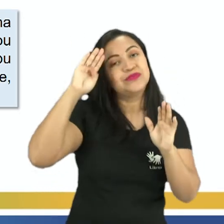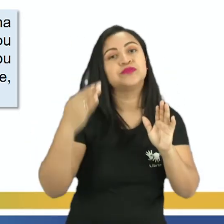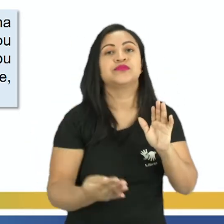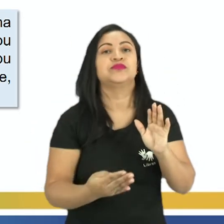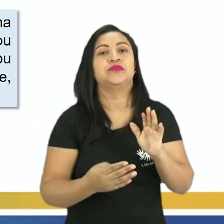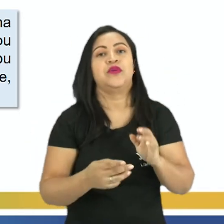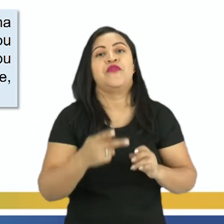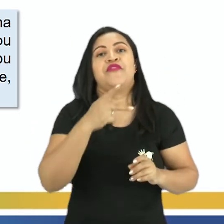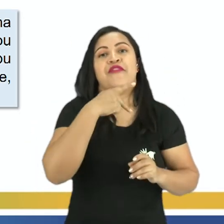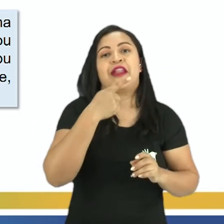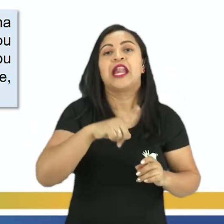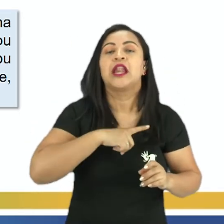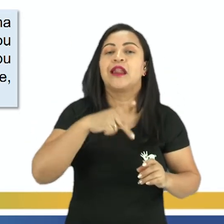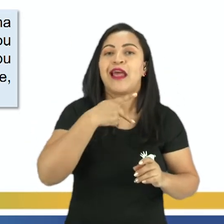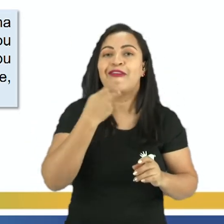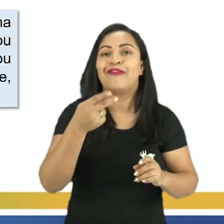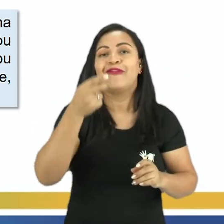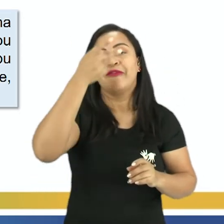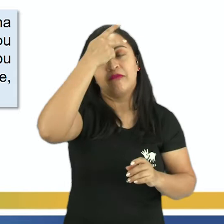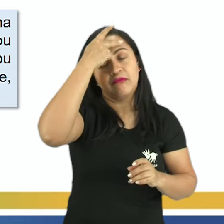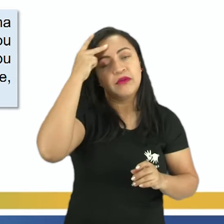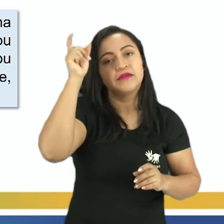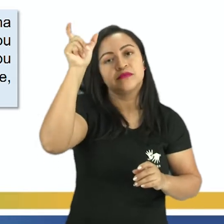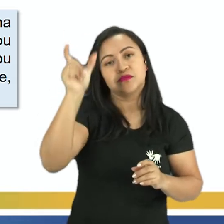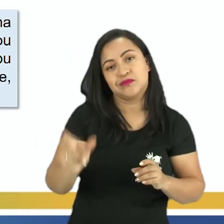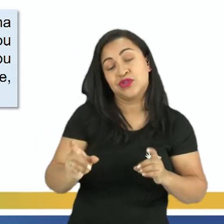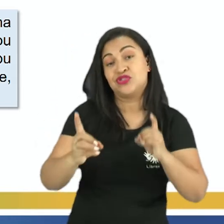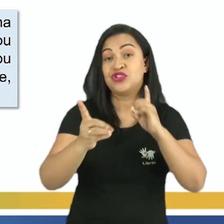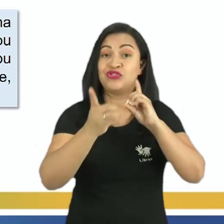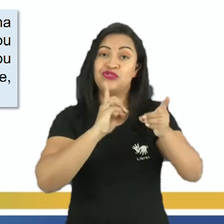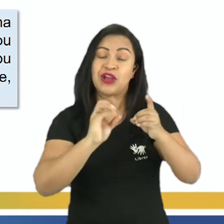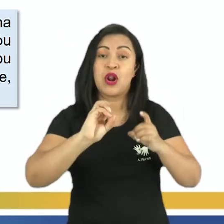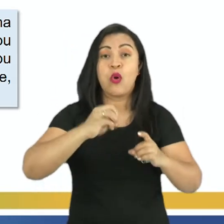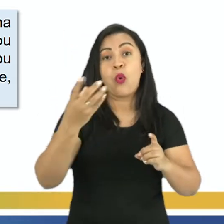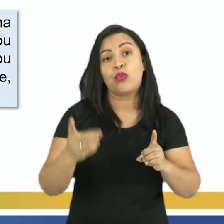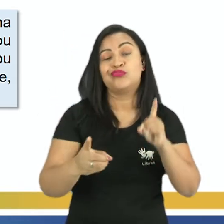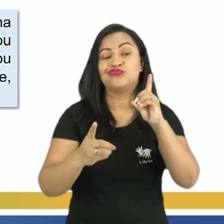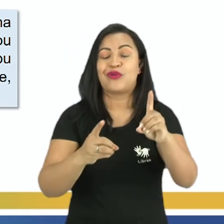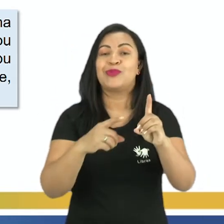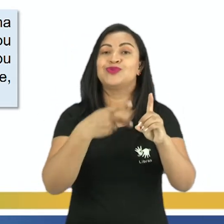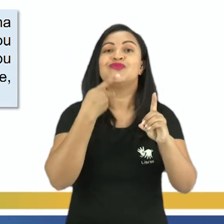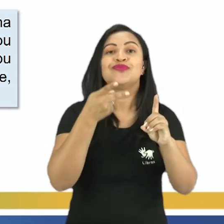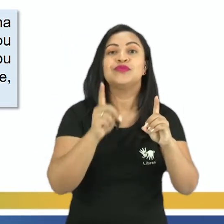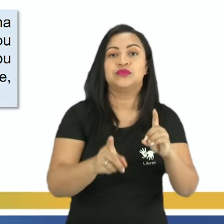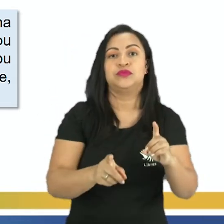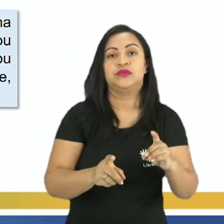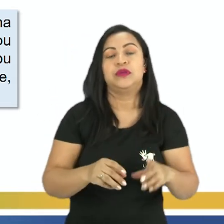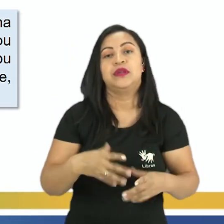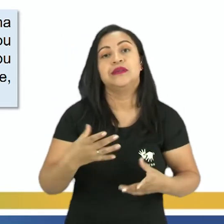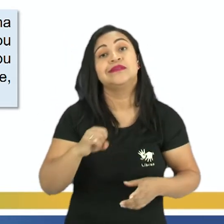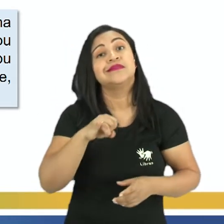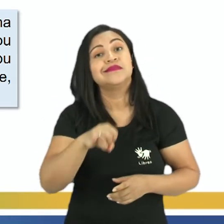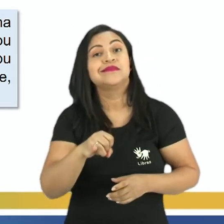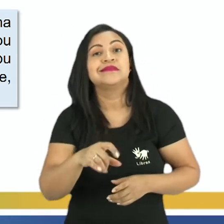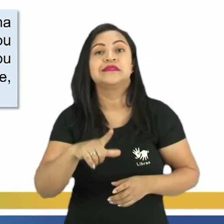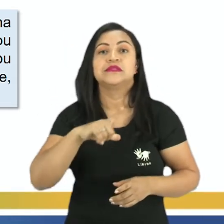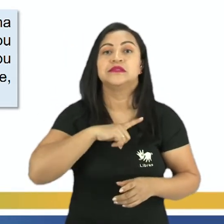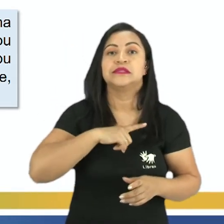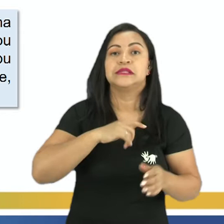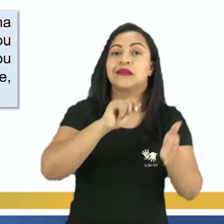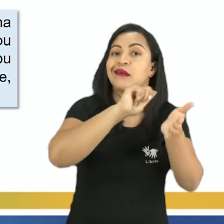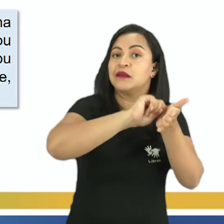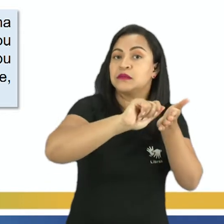dos personagens, se for um monólogo ou um diálogo. O texto secundário, que inclui as rubricas, são